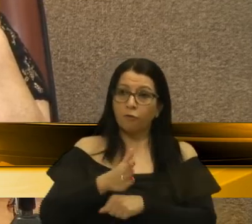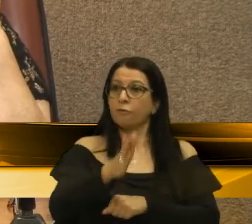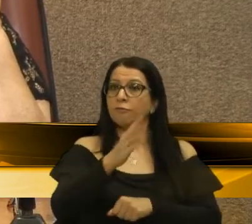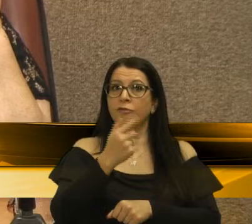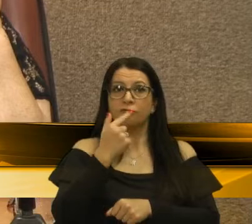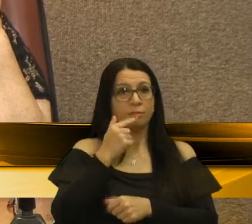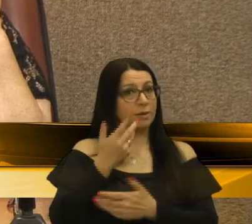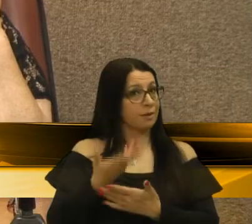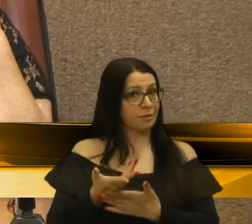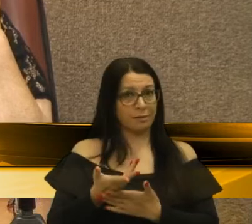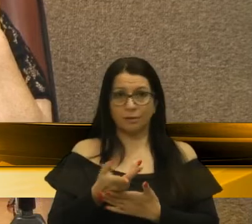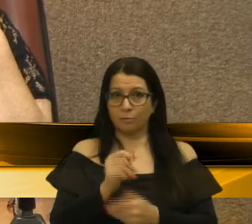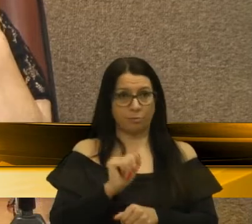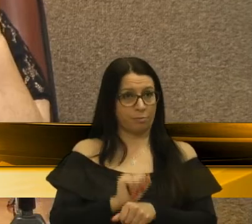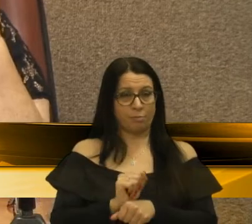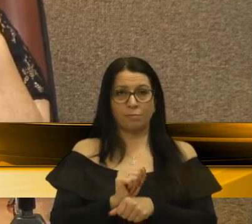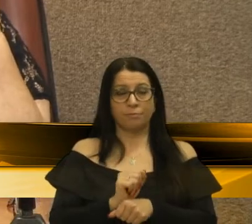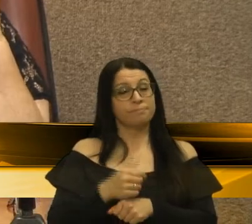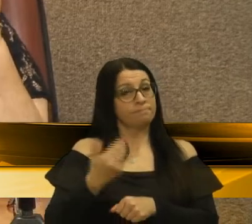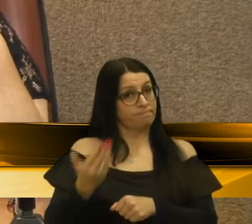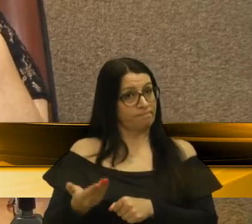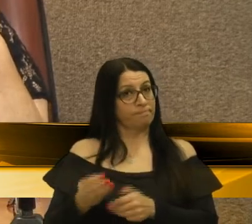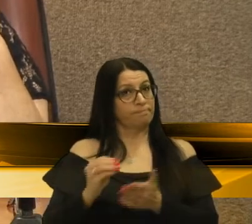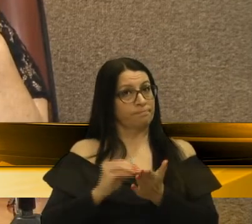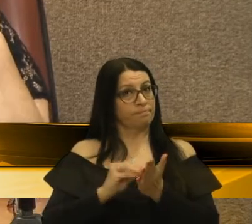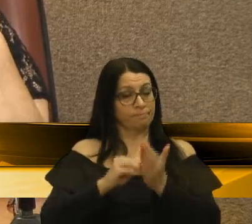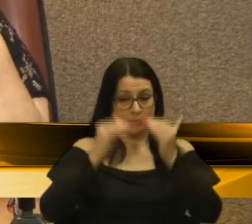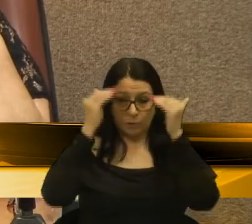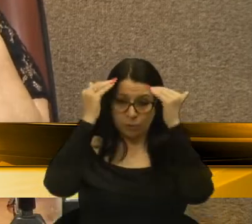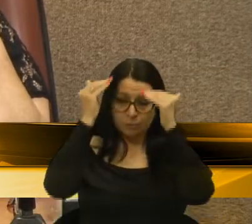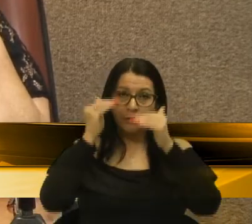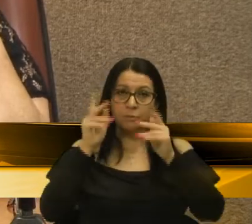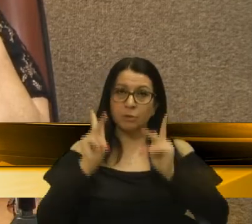vermelha. Então, é uma falta de respeito do